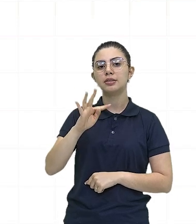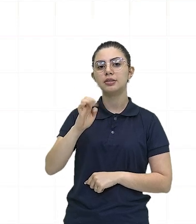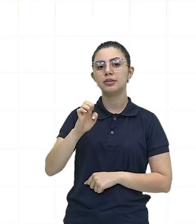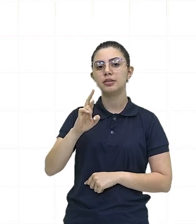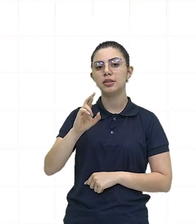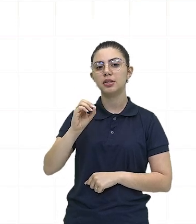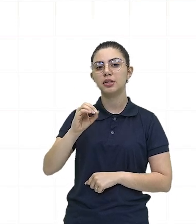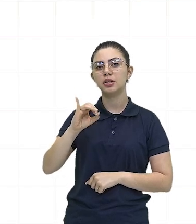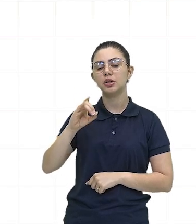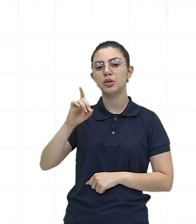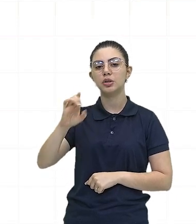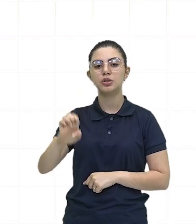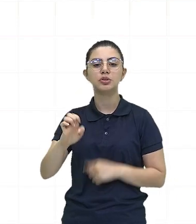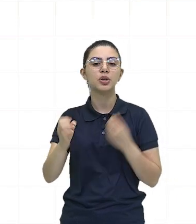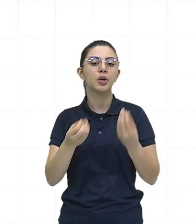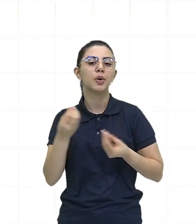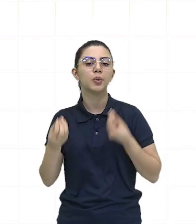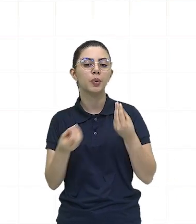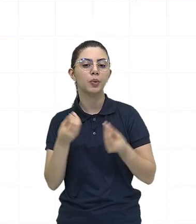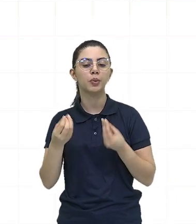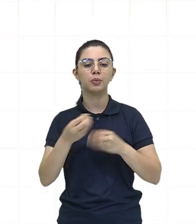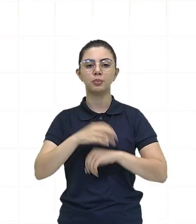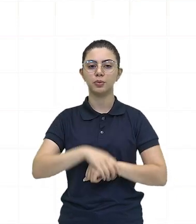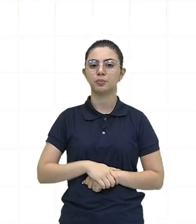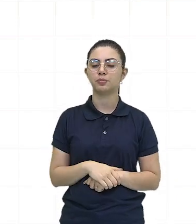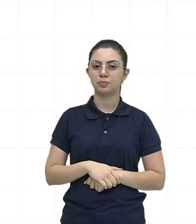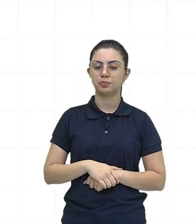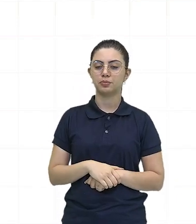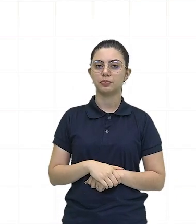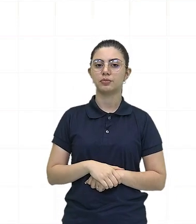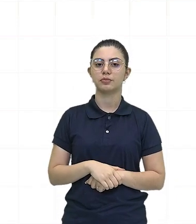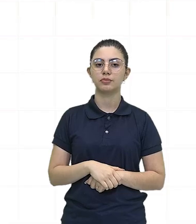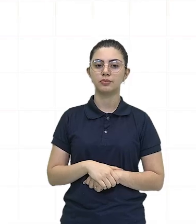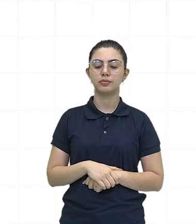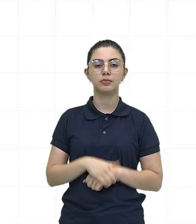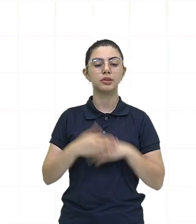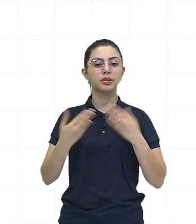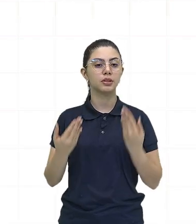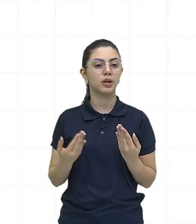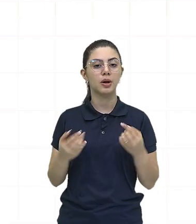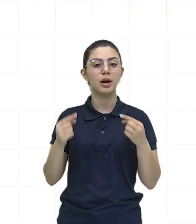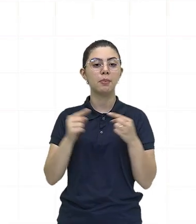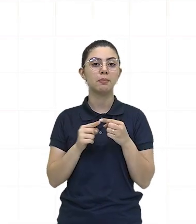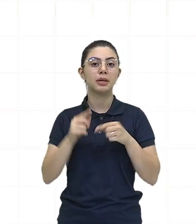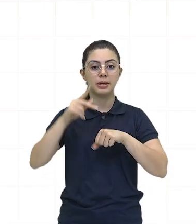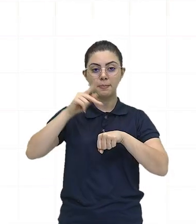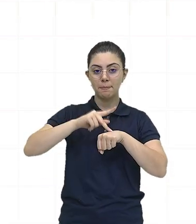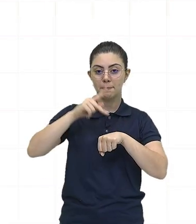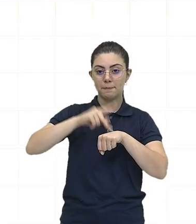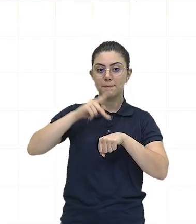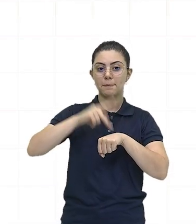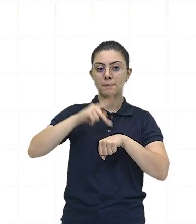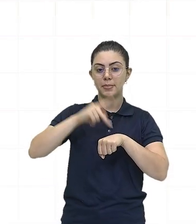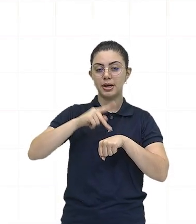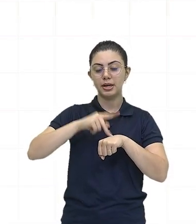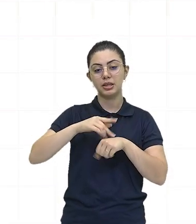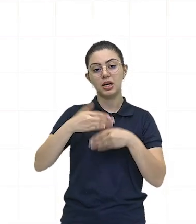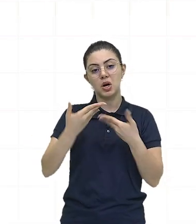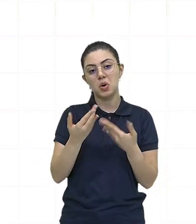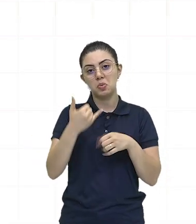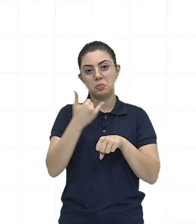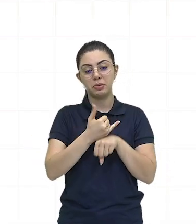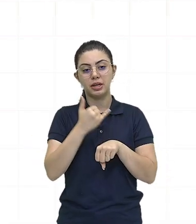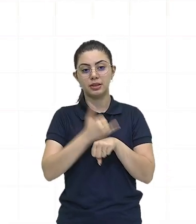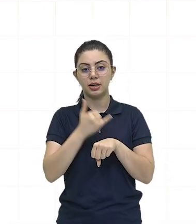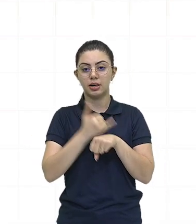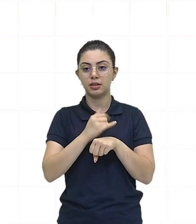universo. Os asteroides são um asteroide, na verdade, é um corpo celeste rochoso ou